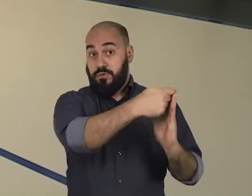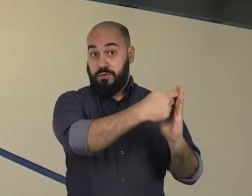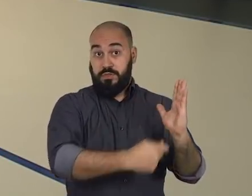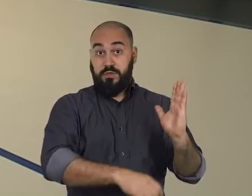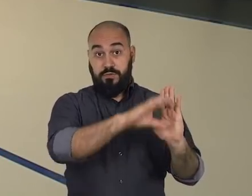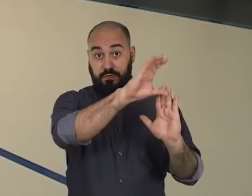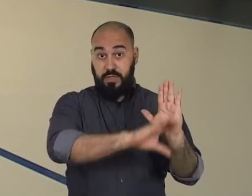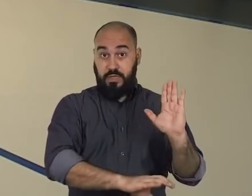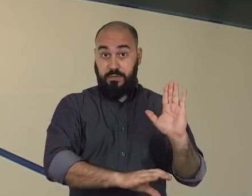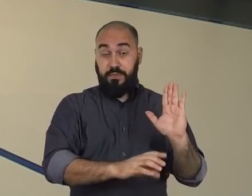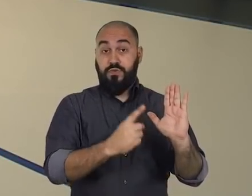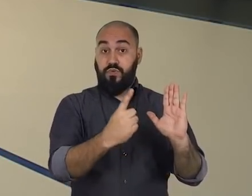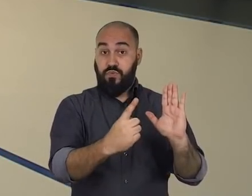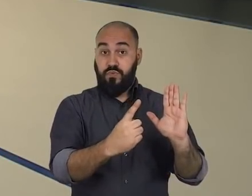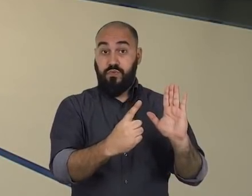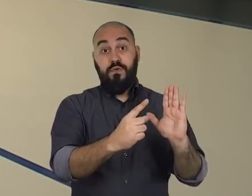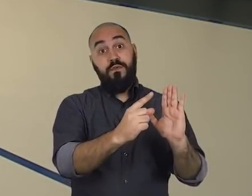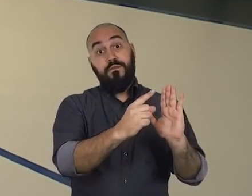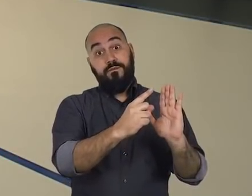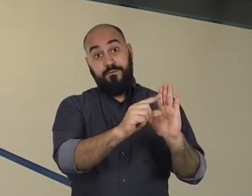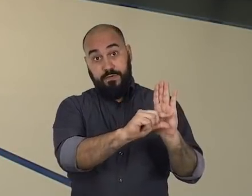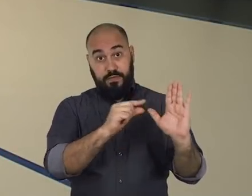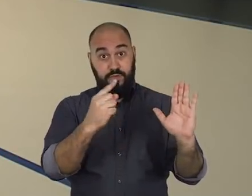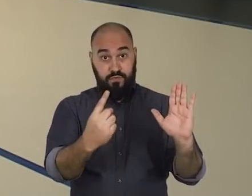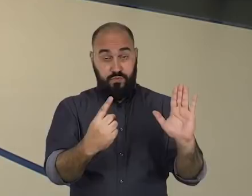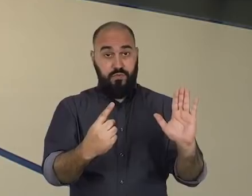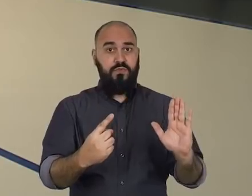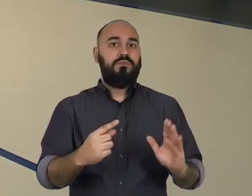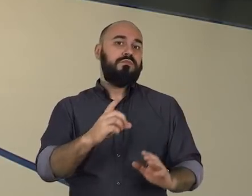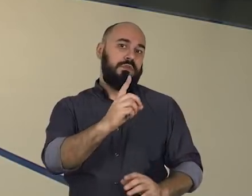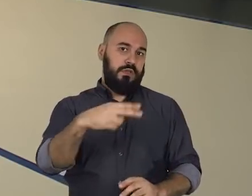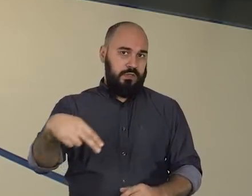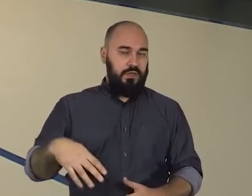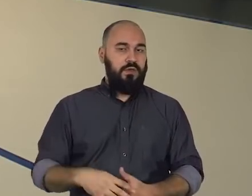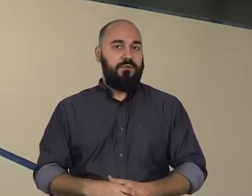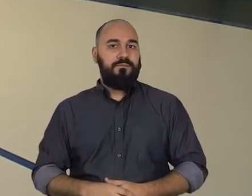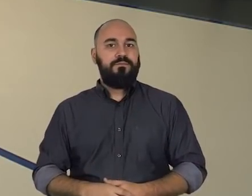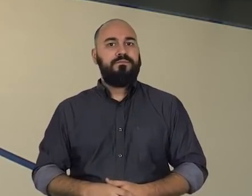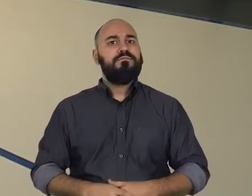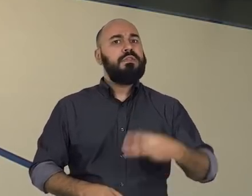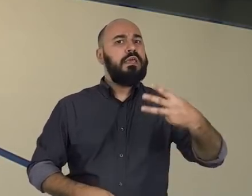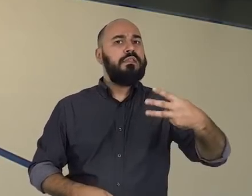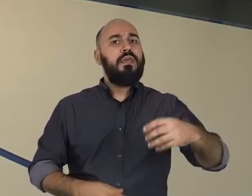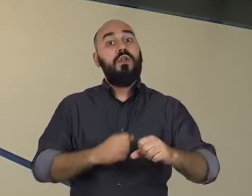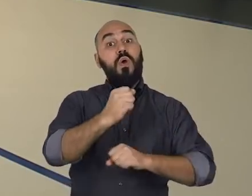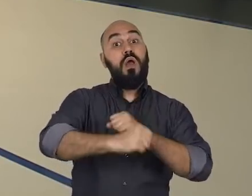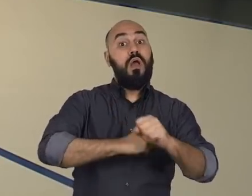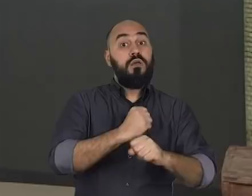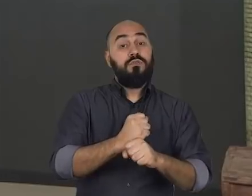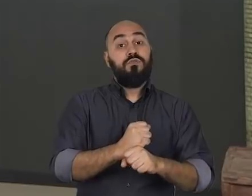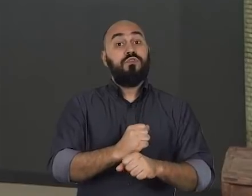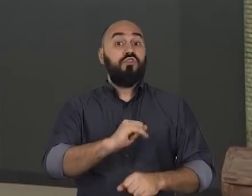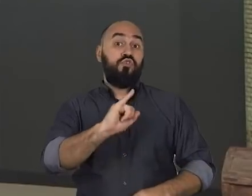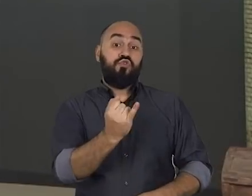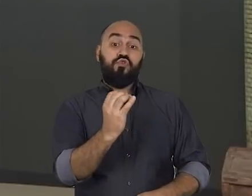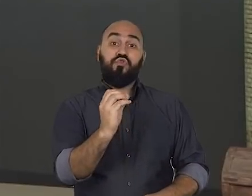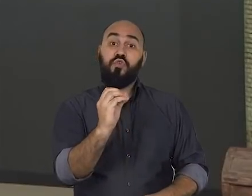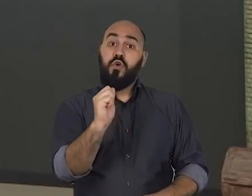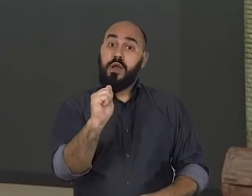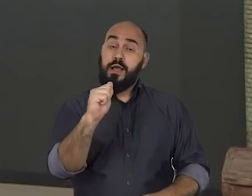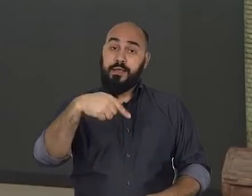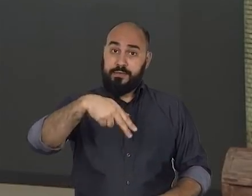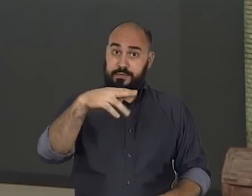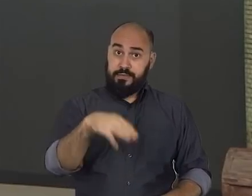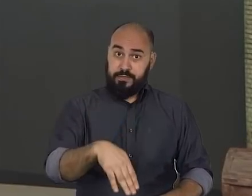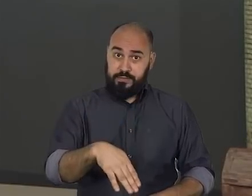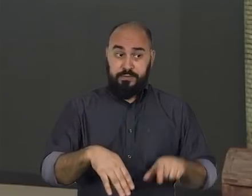Daniel, capítulo 1, versículo 1, diz assim: No 3º ano do reinado de Joaquim, rei de Judá, veio Nabucodonosor,